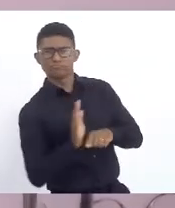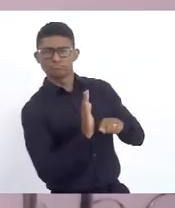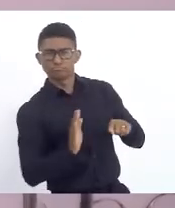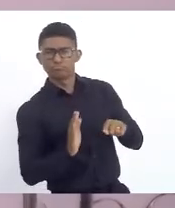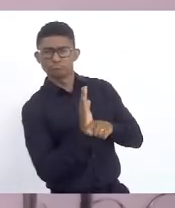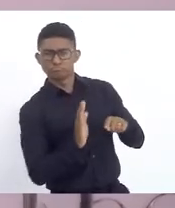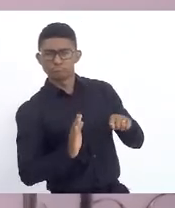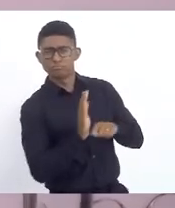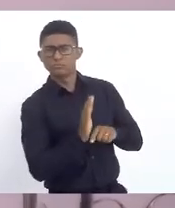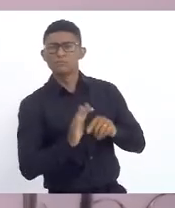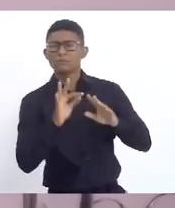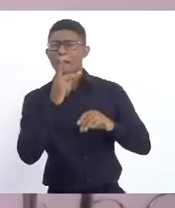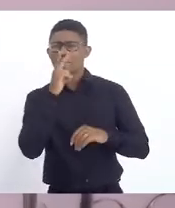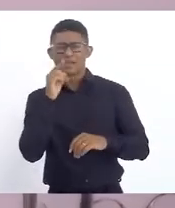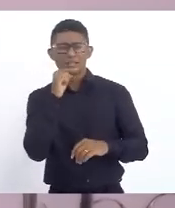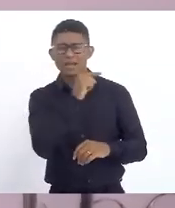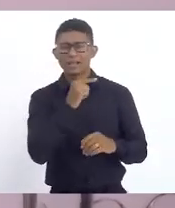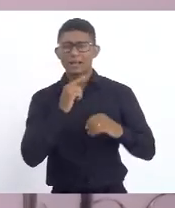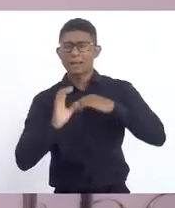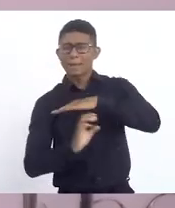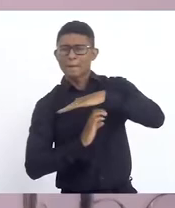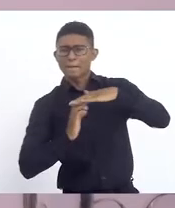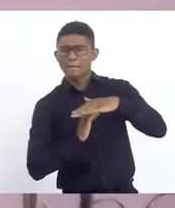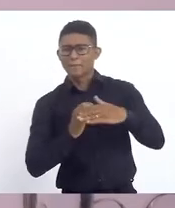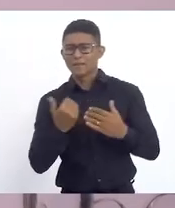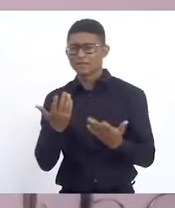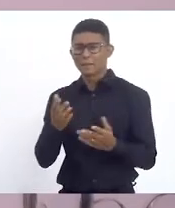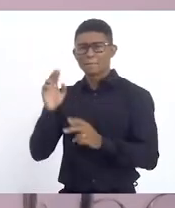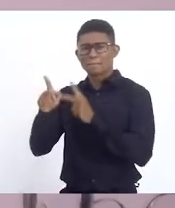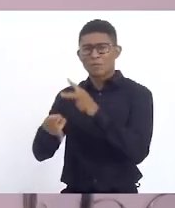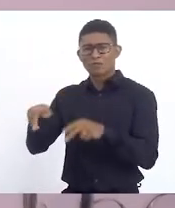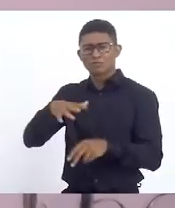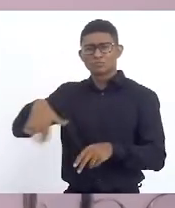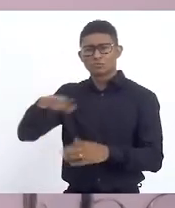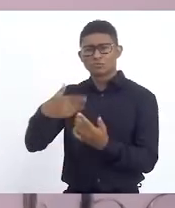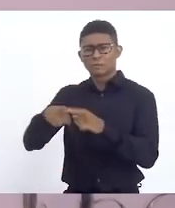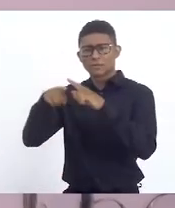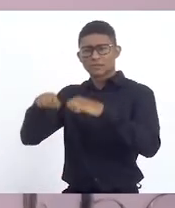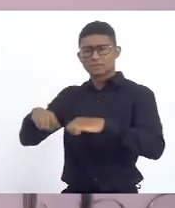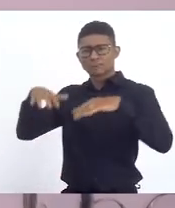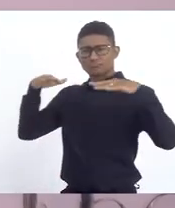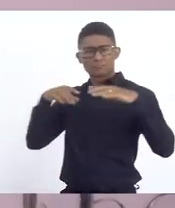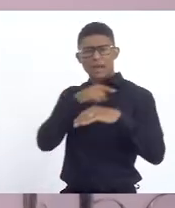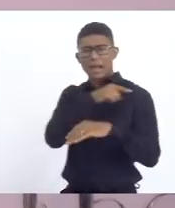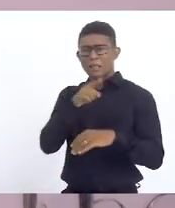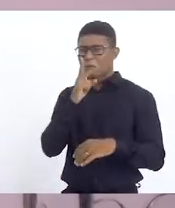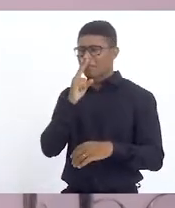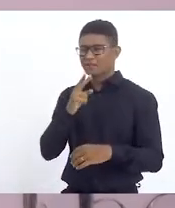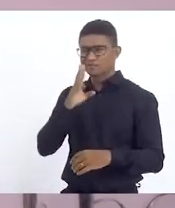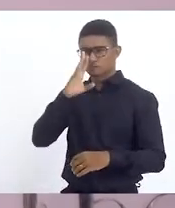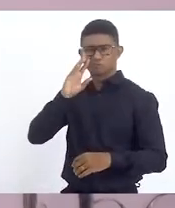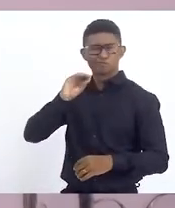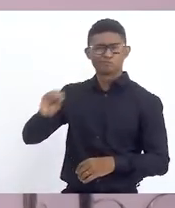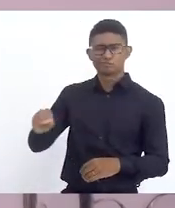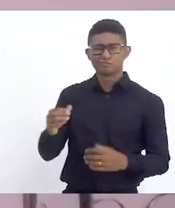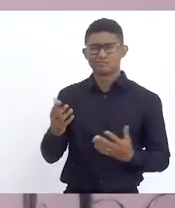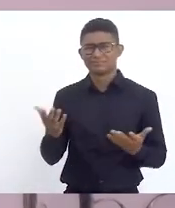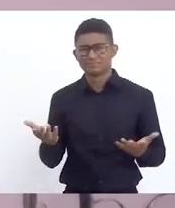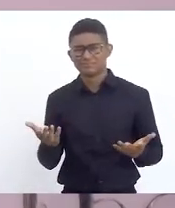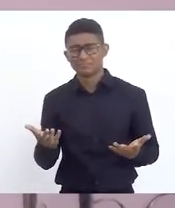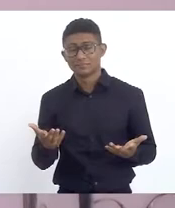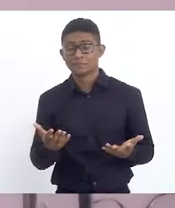com o parlamento e com a população é zero. Bom, de outro lado, chegou nessa